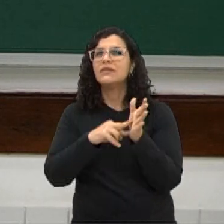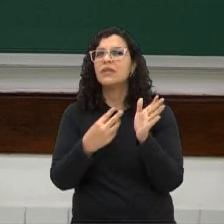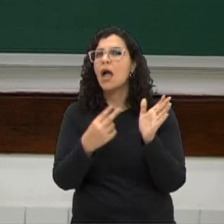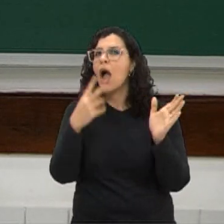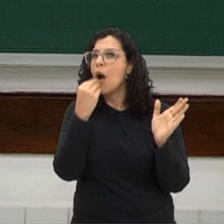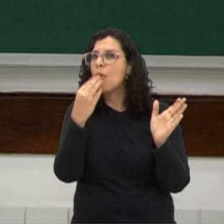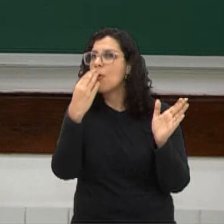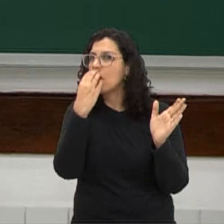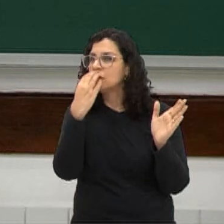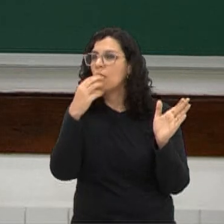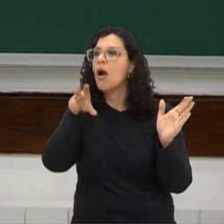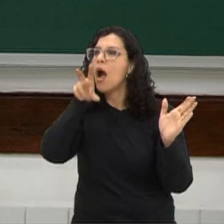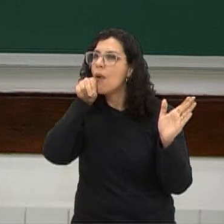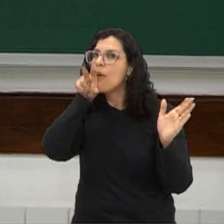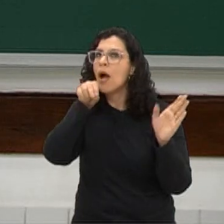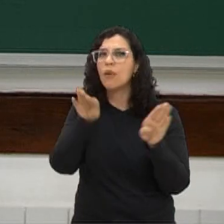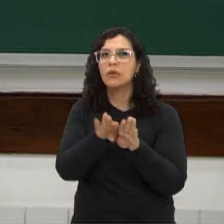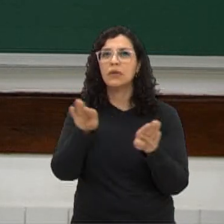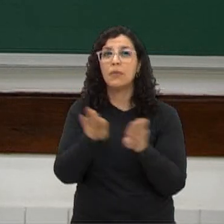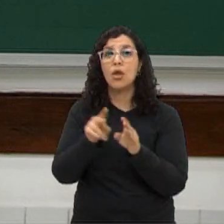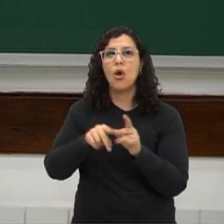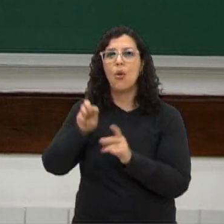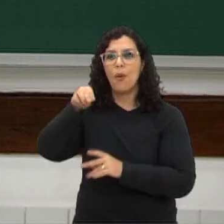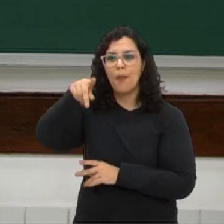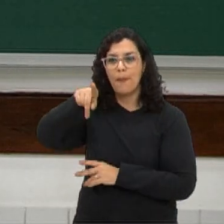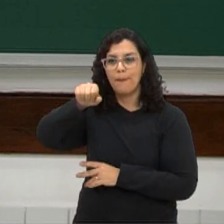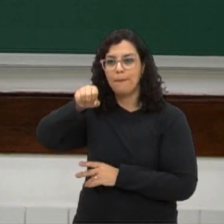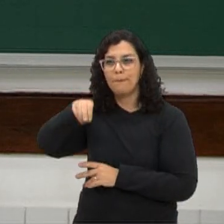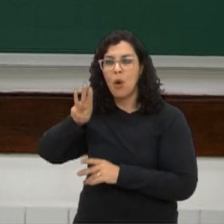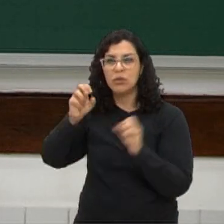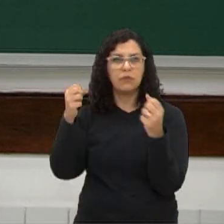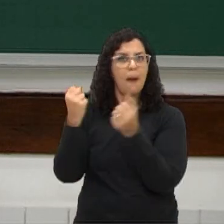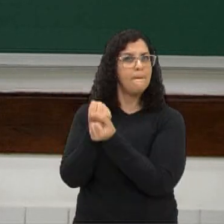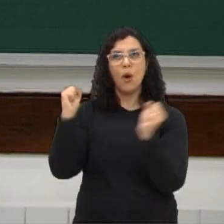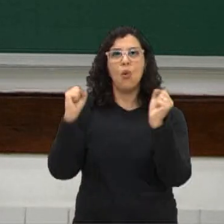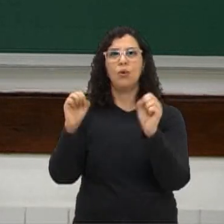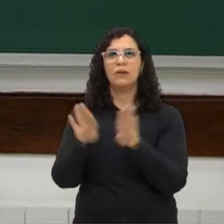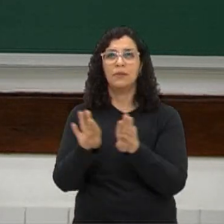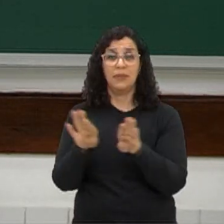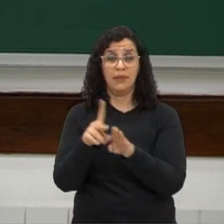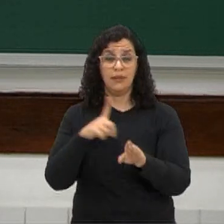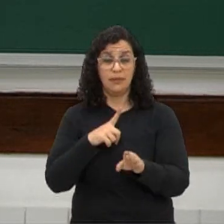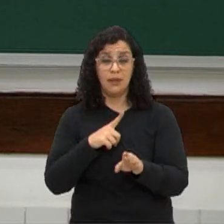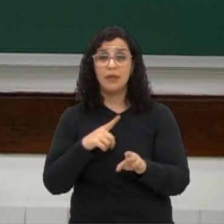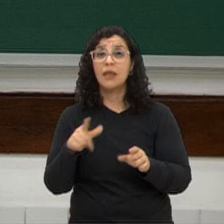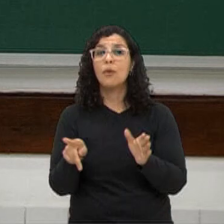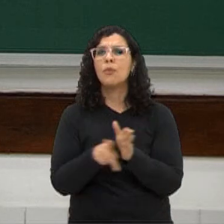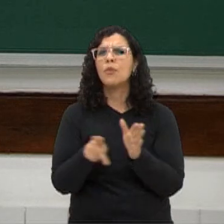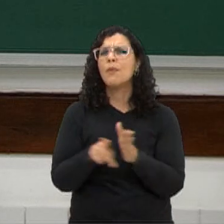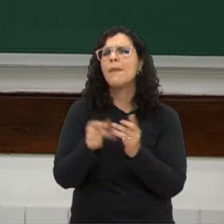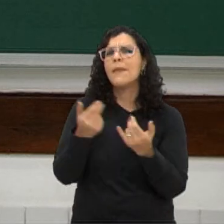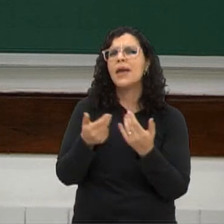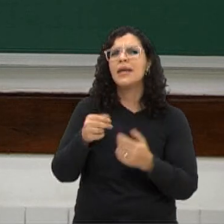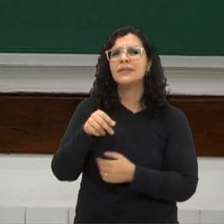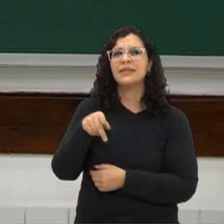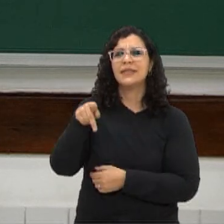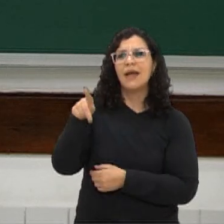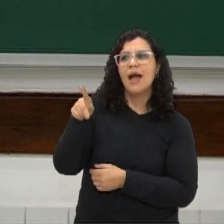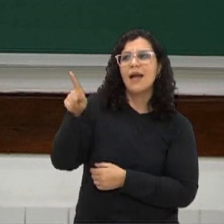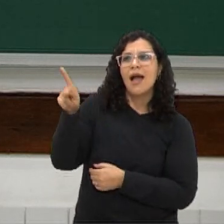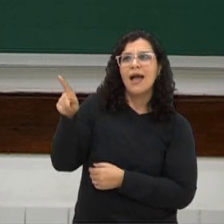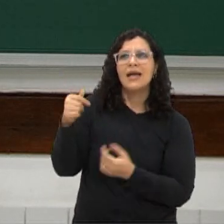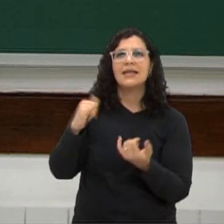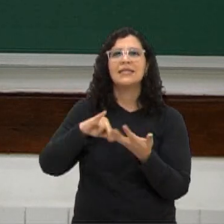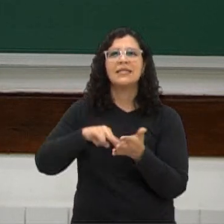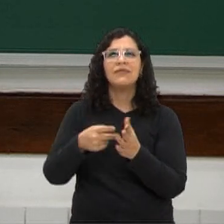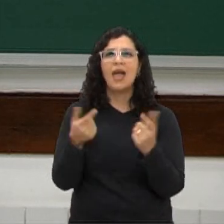de um cachorro, ou pou para representar um estouro, até mesmo o tão usual, né, kkk, que a gente